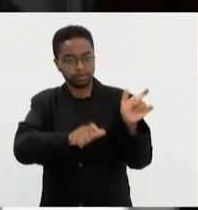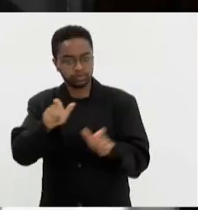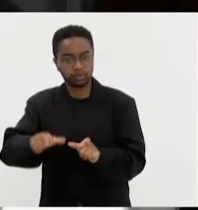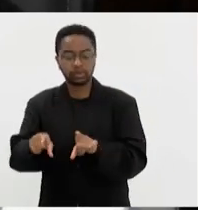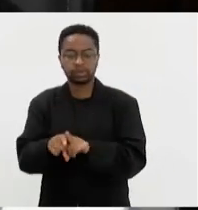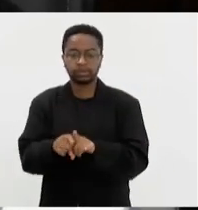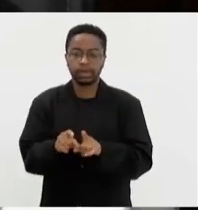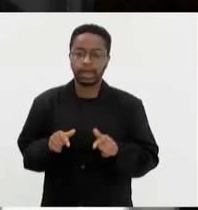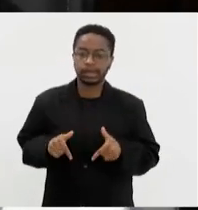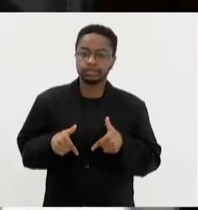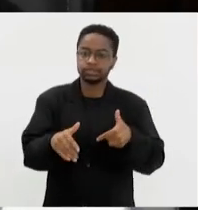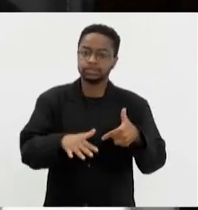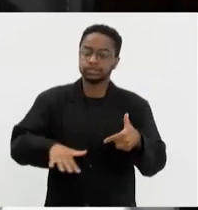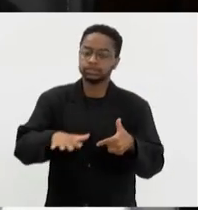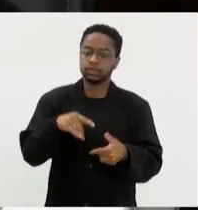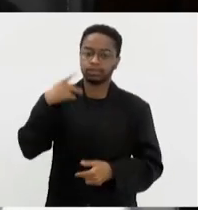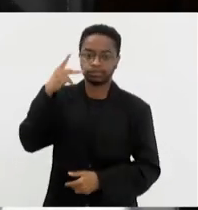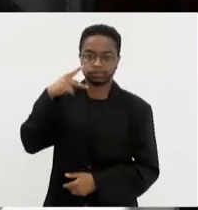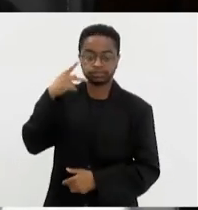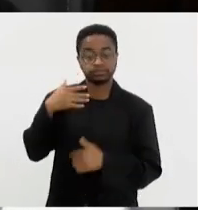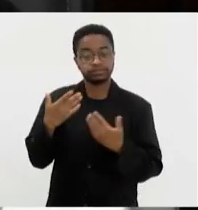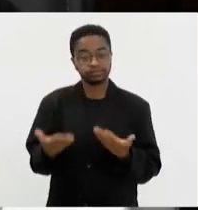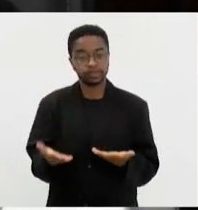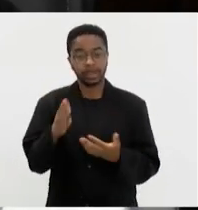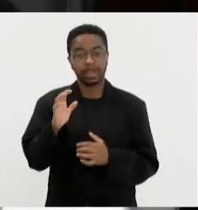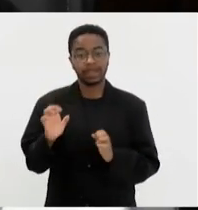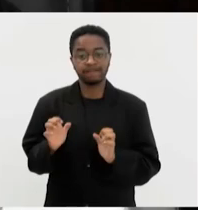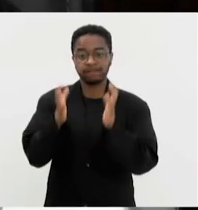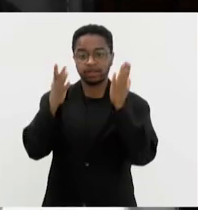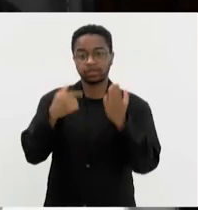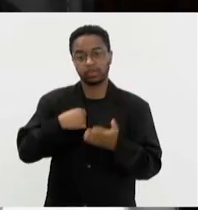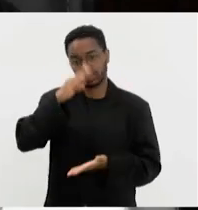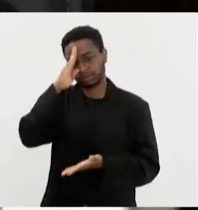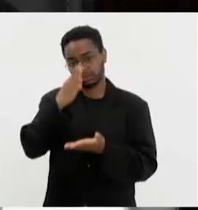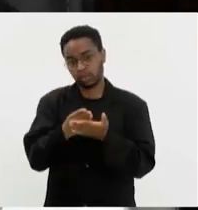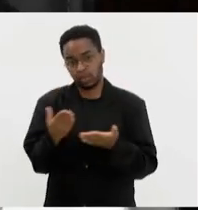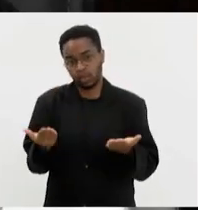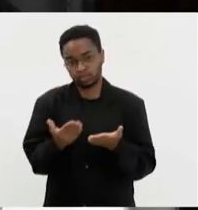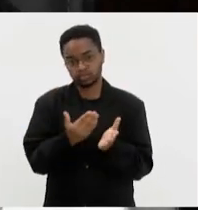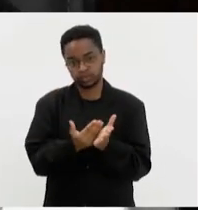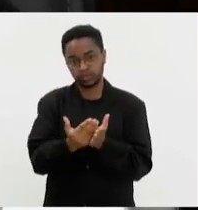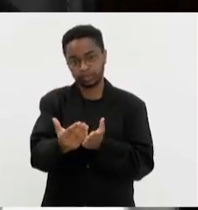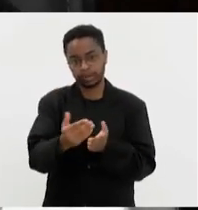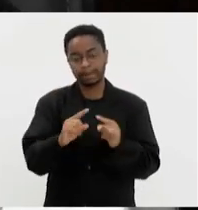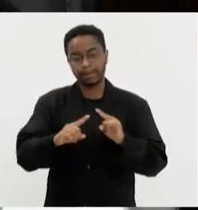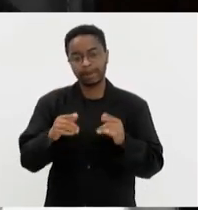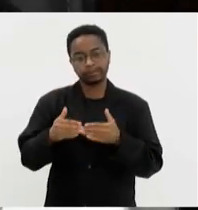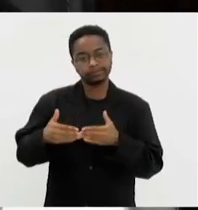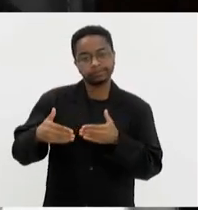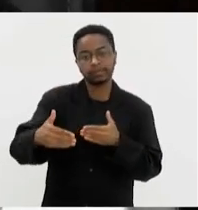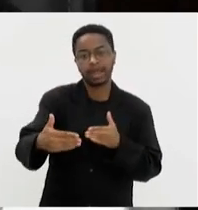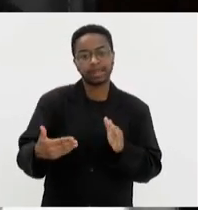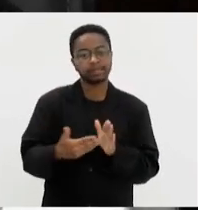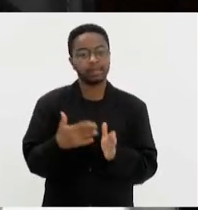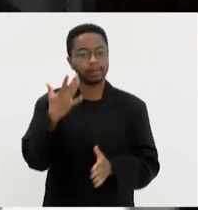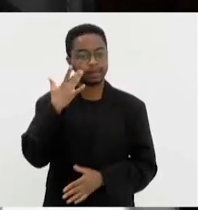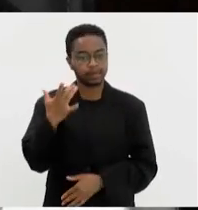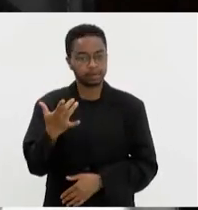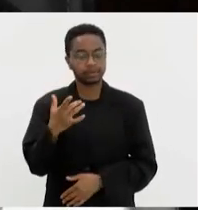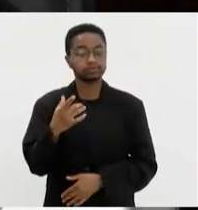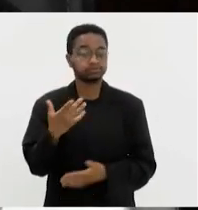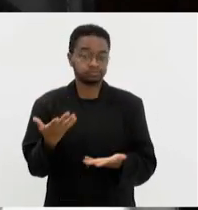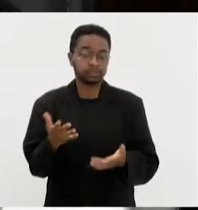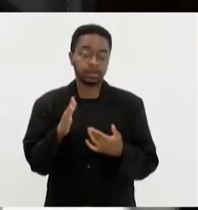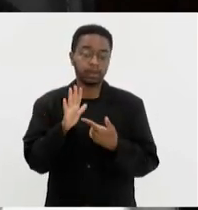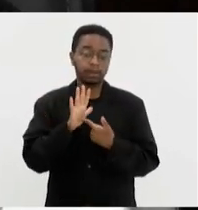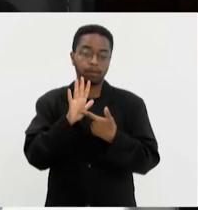agentes políticos né então esse evento que eu acho que tá começando aqui hoje vai se estender até amanhã vem justamente para